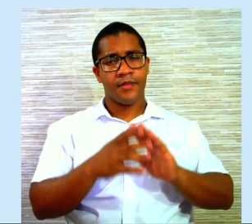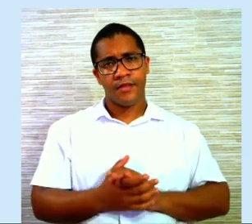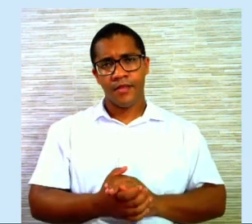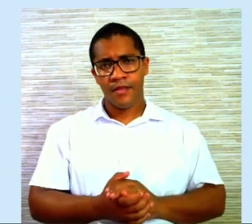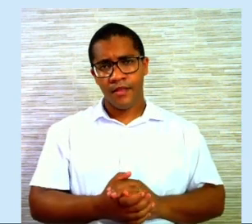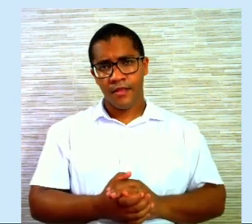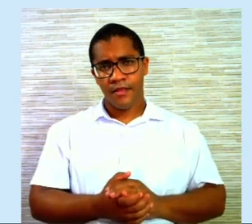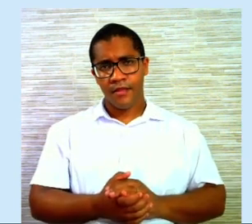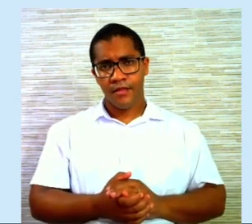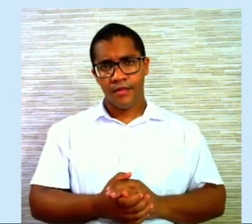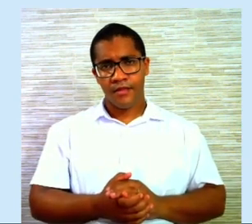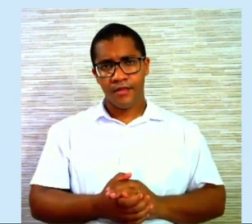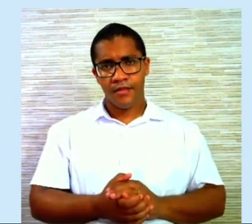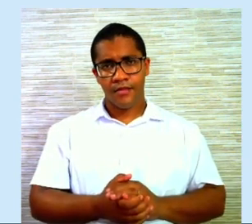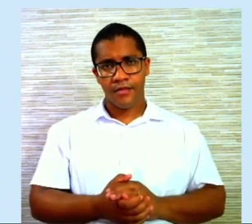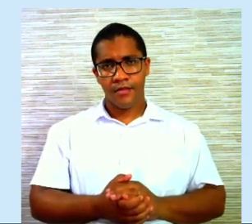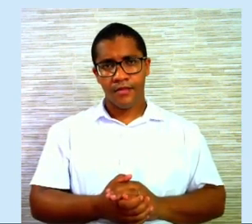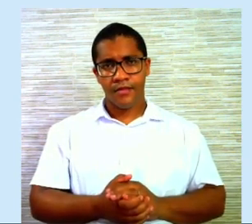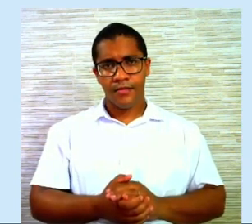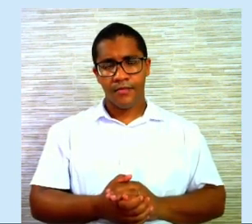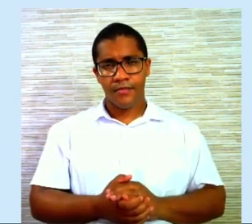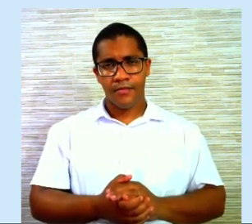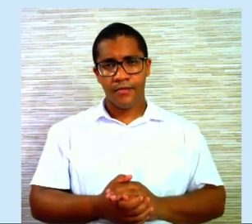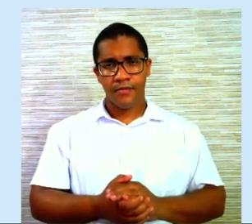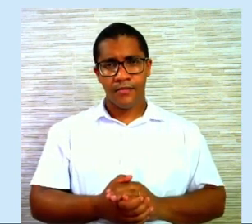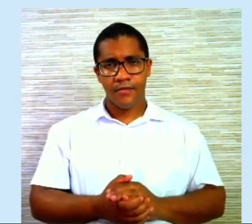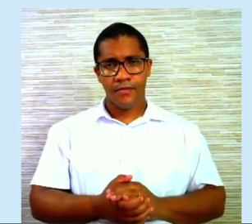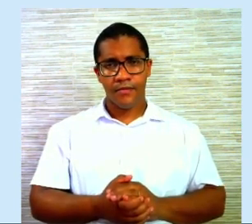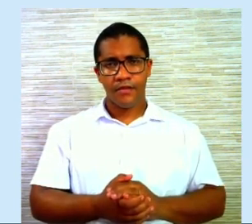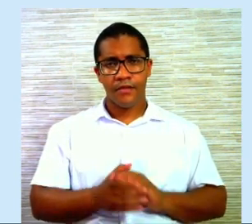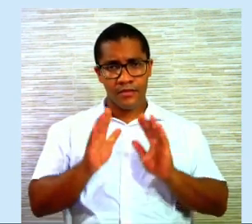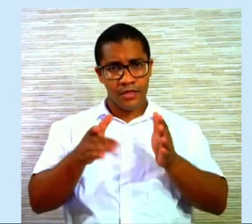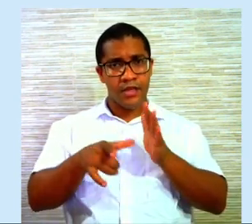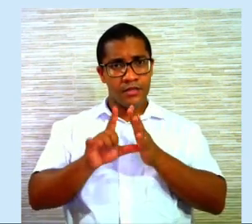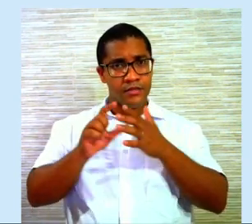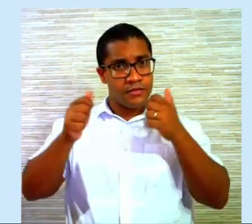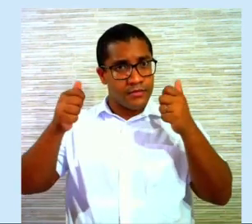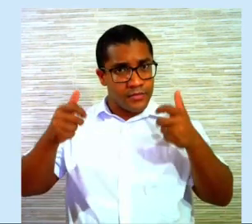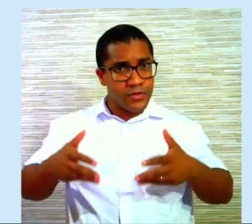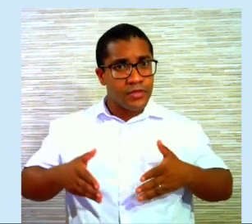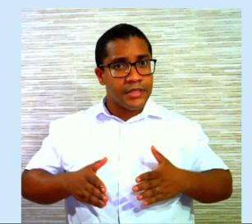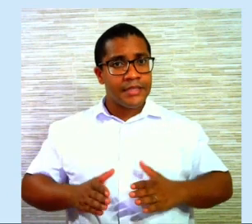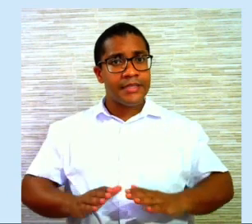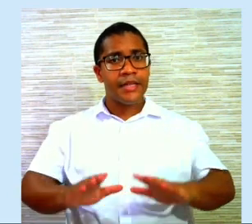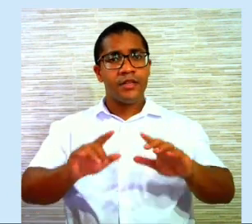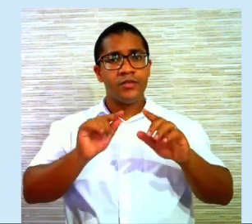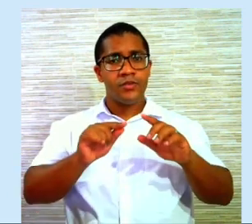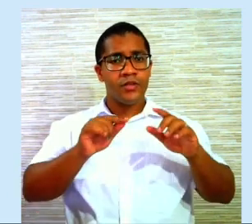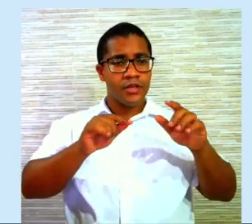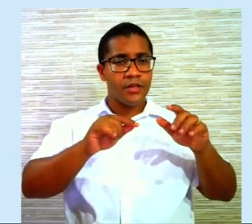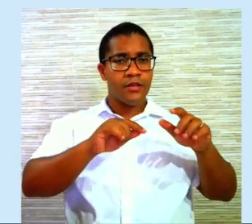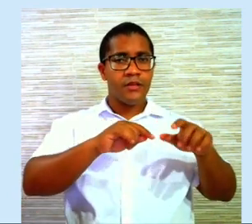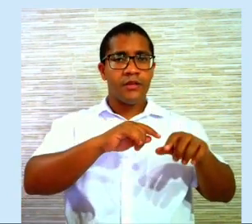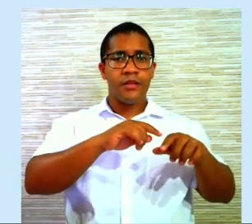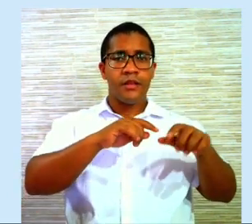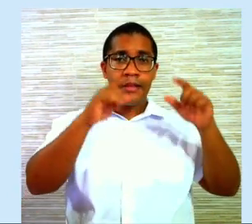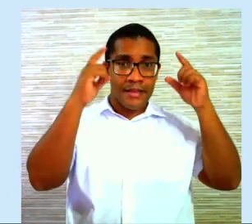realidade eram nascidos, né? Como eu falei agora, você na poli